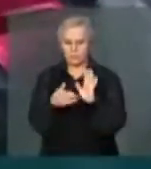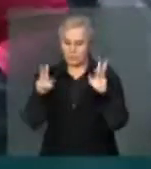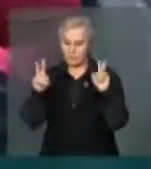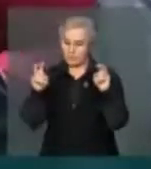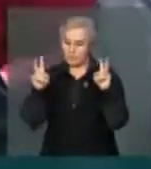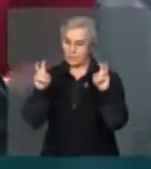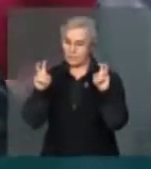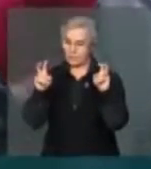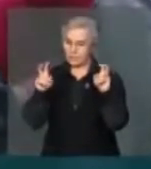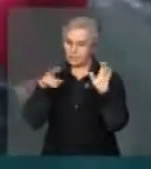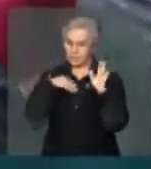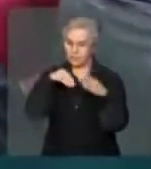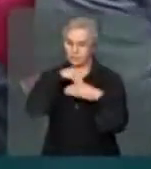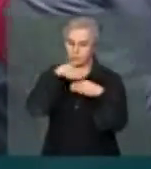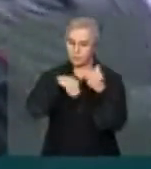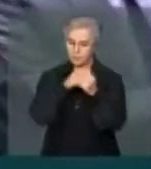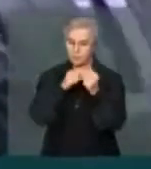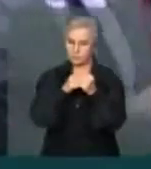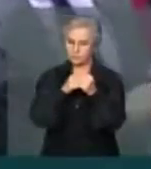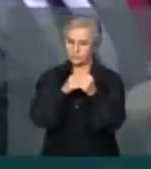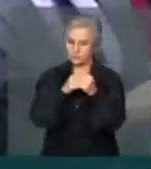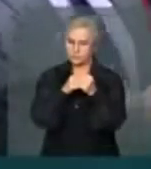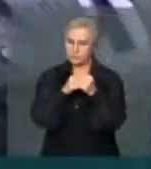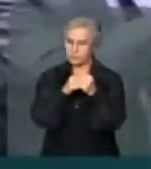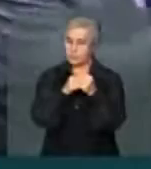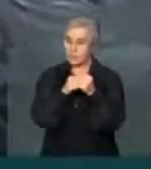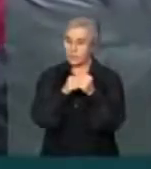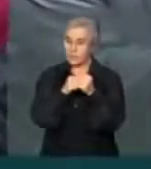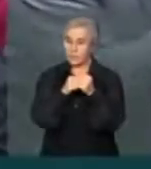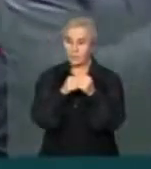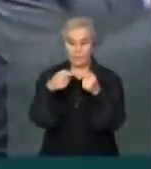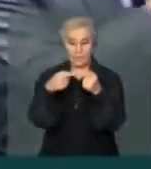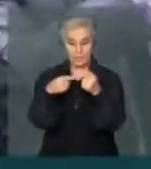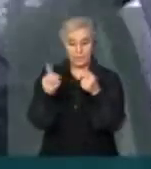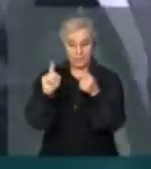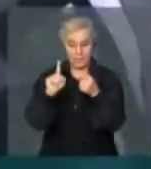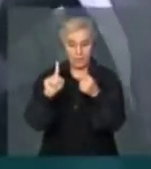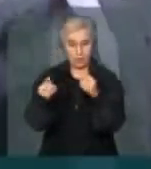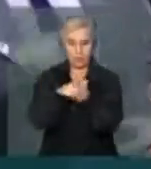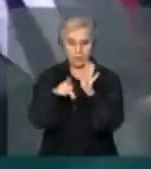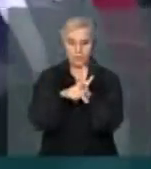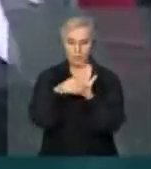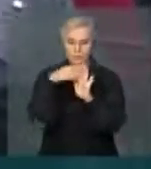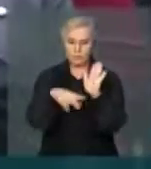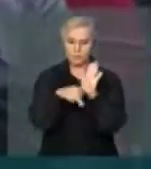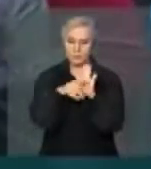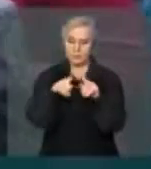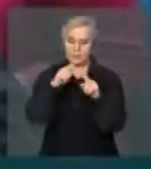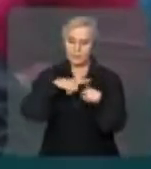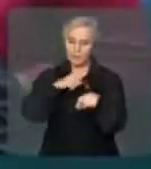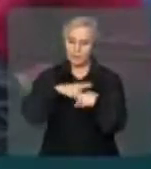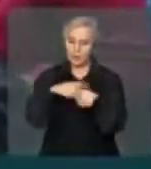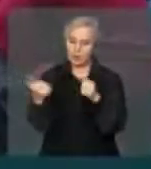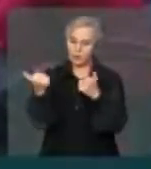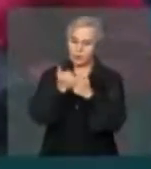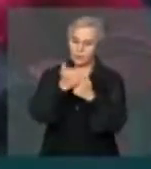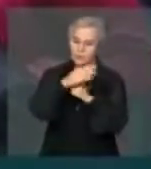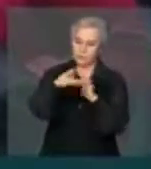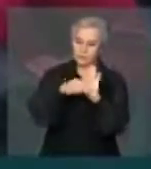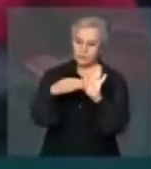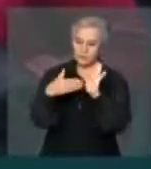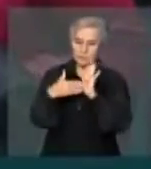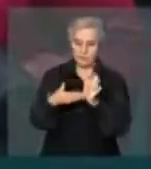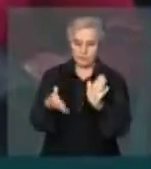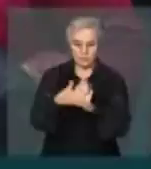corpo e que não era original da medida provisória, mas que no substitutivo apresentado traz para